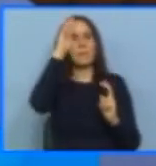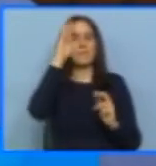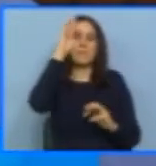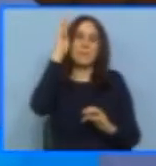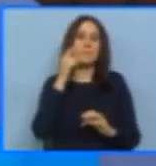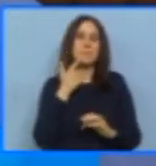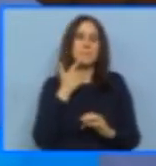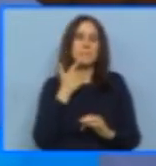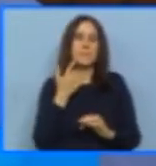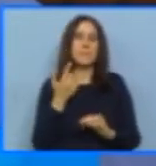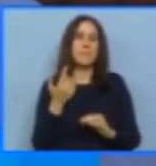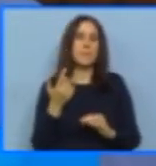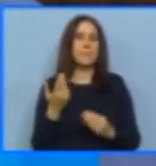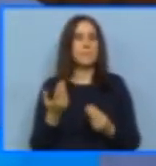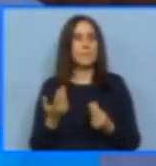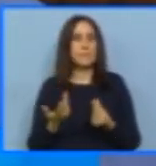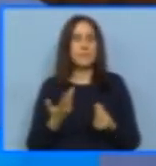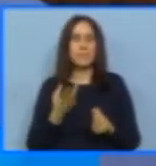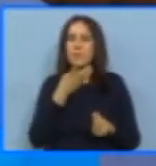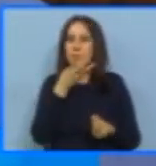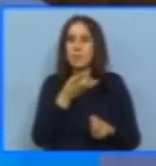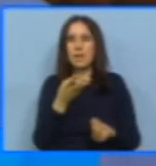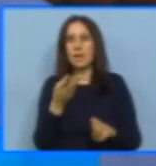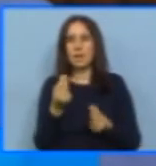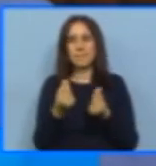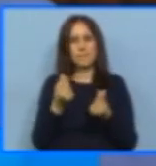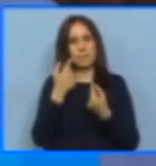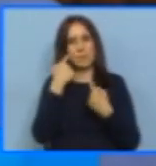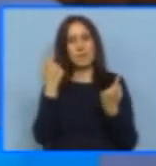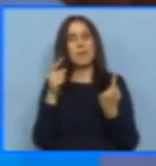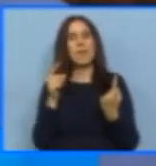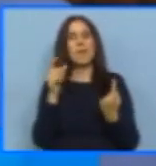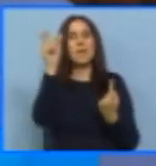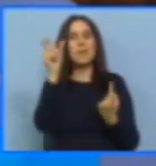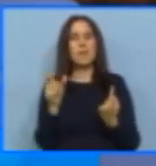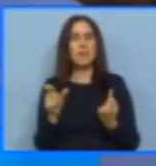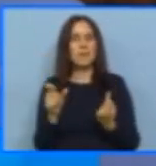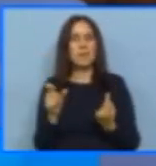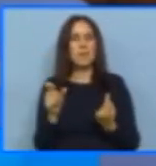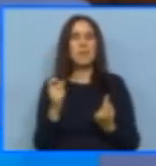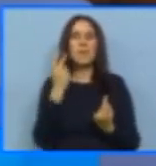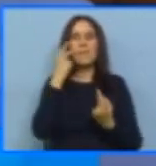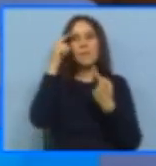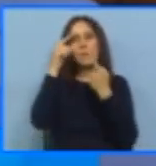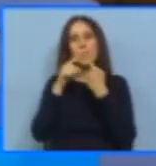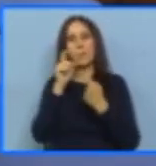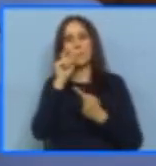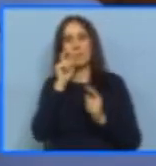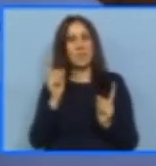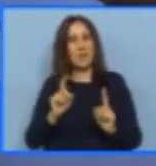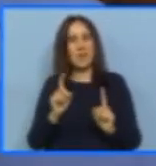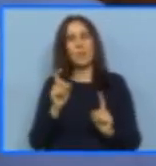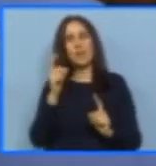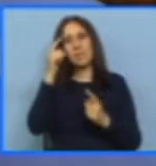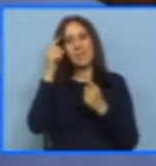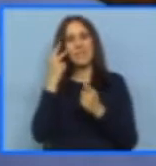também como é que é dizer, um sinal, que é, ele não vive para se proteger, ele vive para dar a